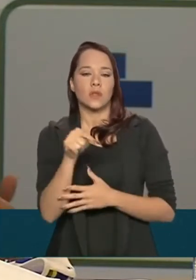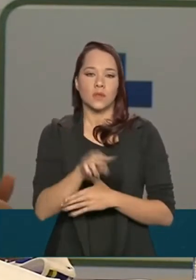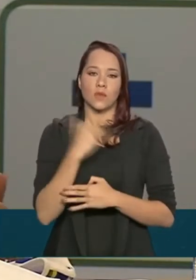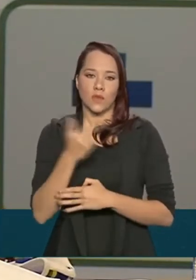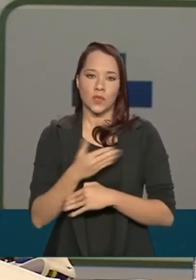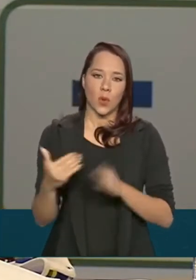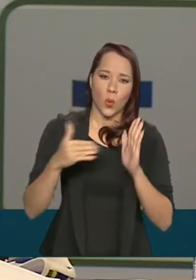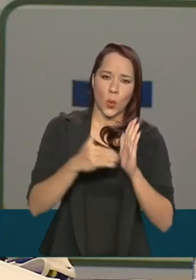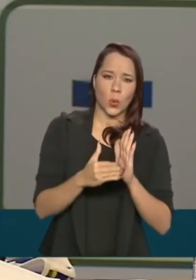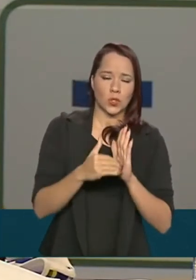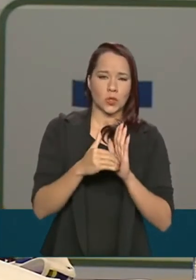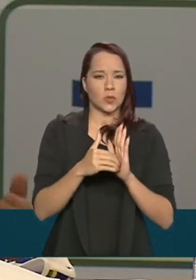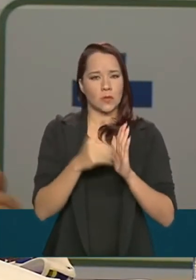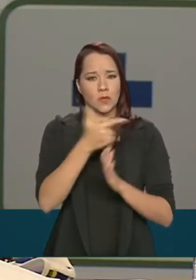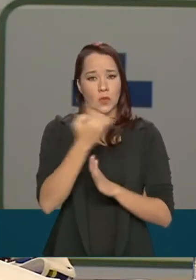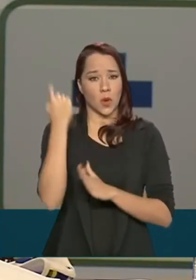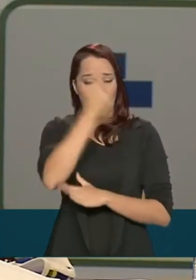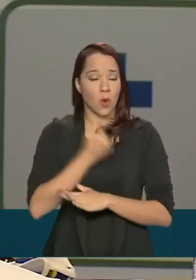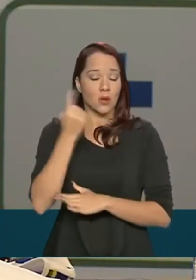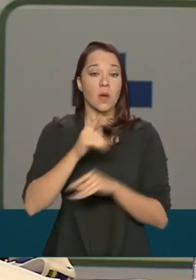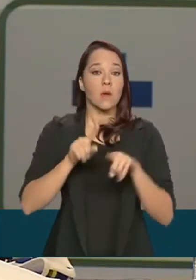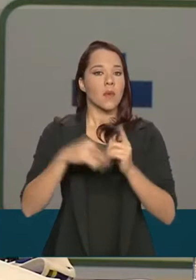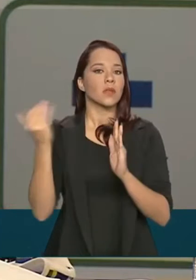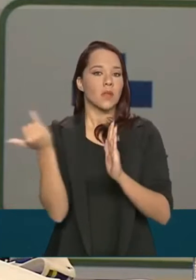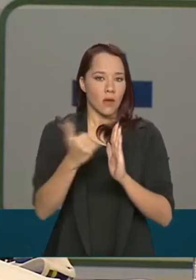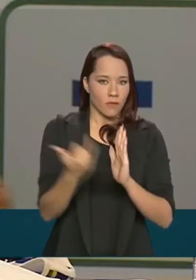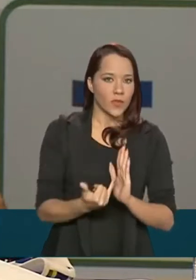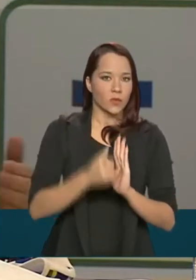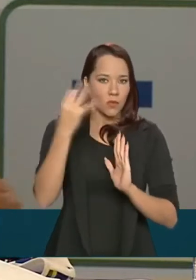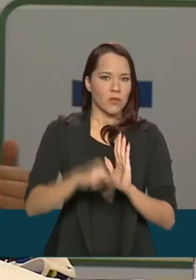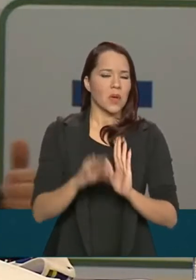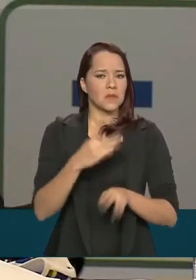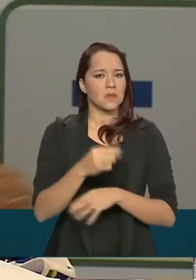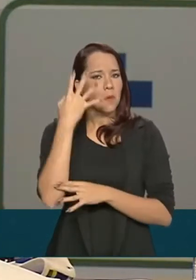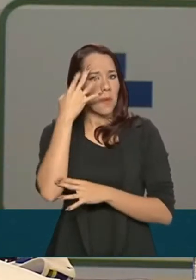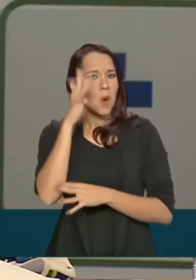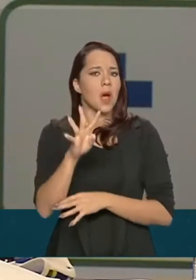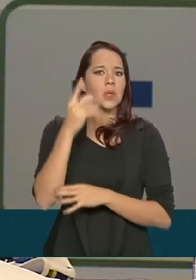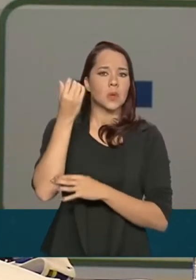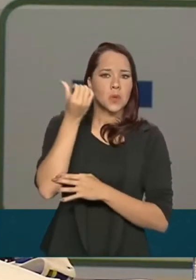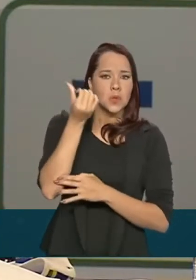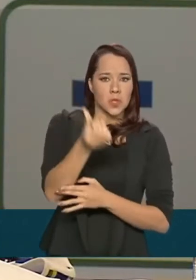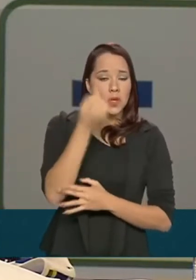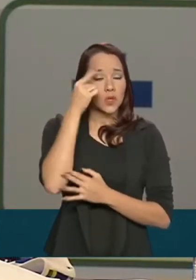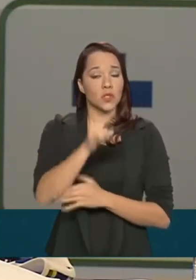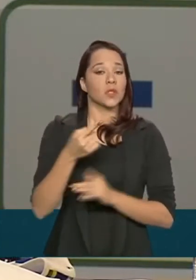nas últimas 24 horas, mas registros, muitas vezes isso é de 4, 5, 6 dias